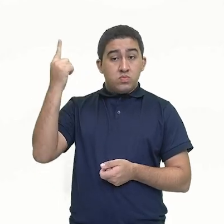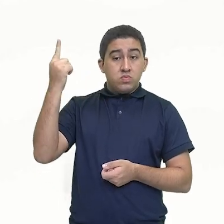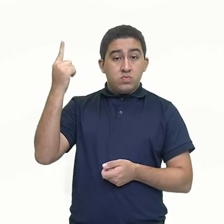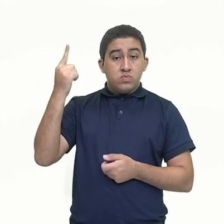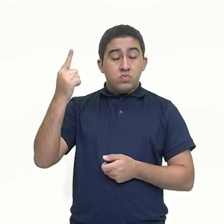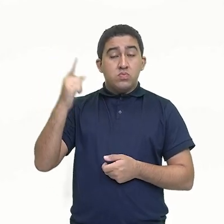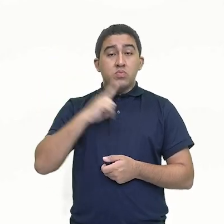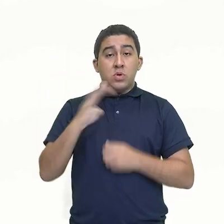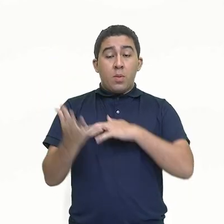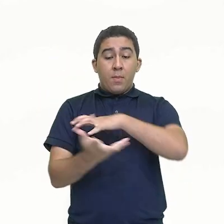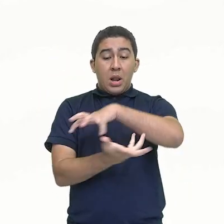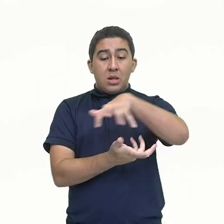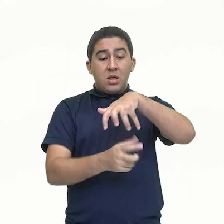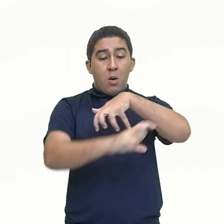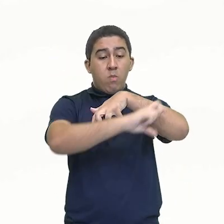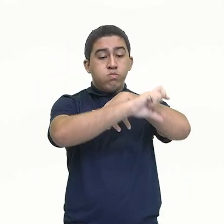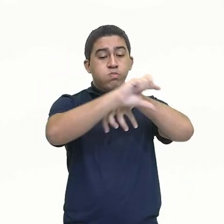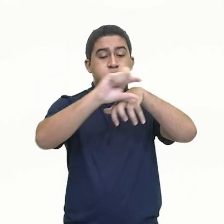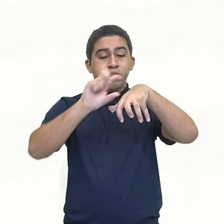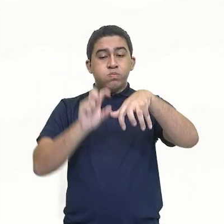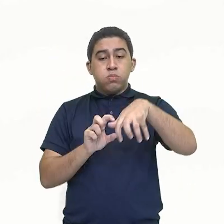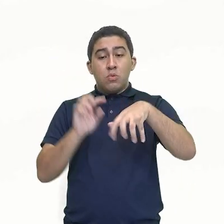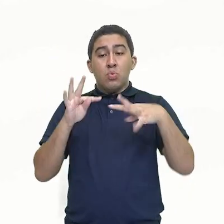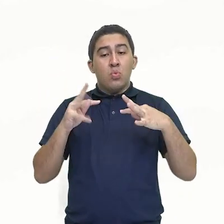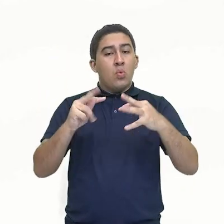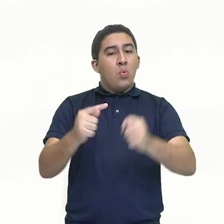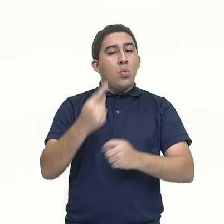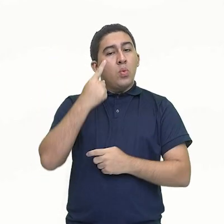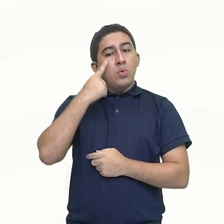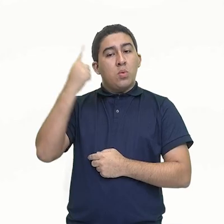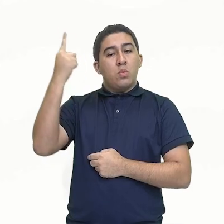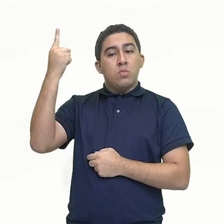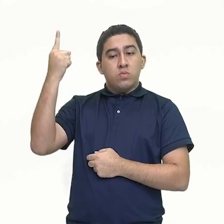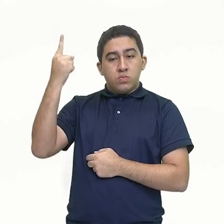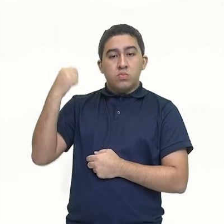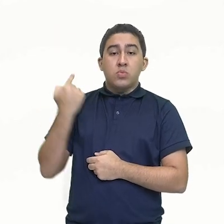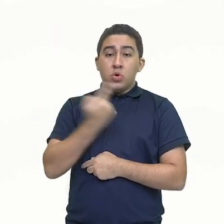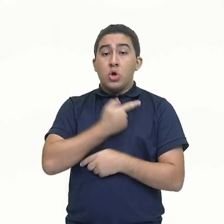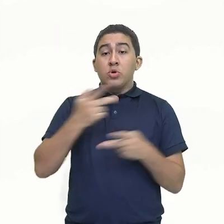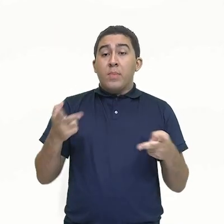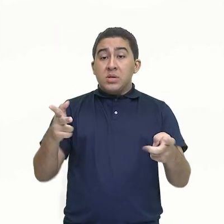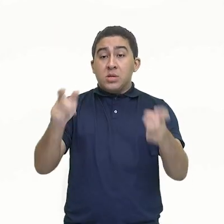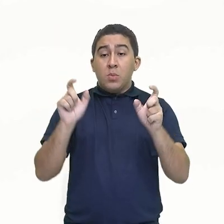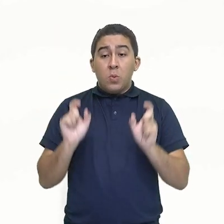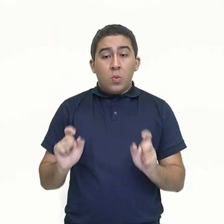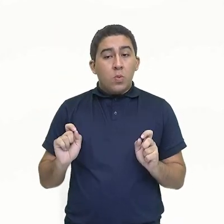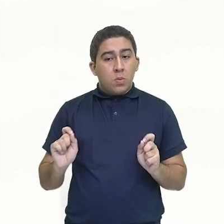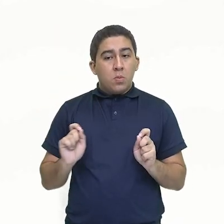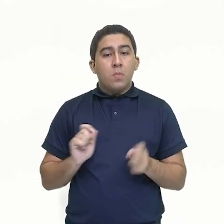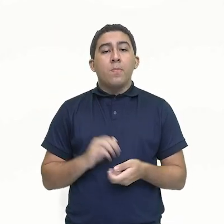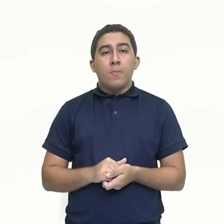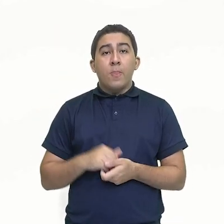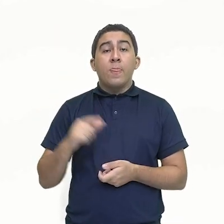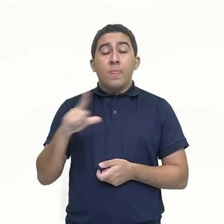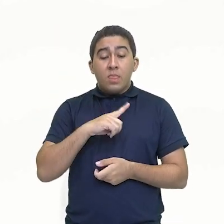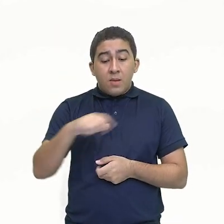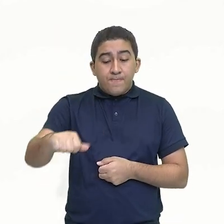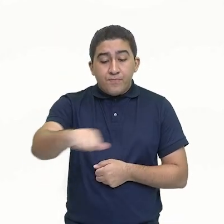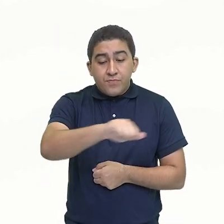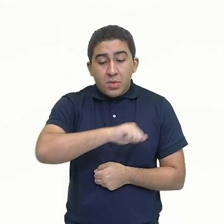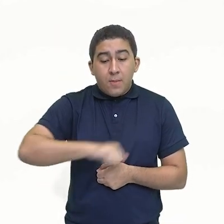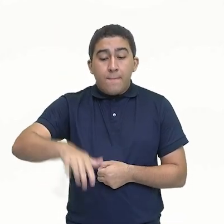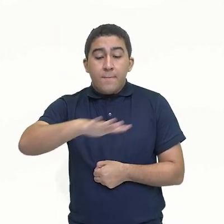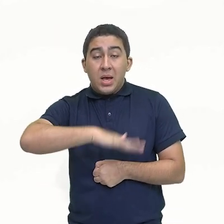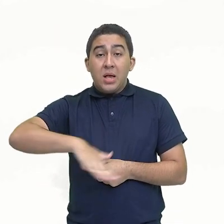Toda essa faixa aqui, ó, né? Então, nós estamos percebendo que existem